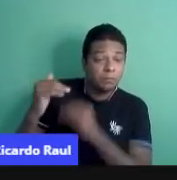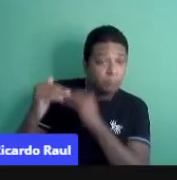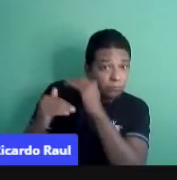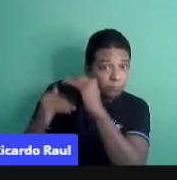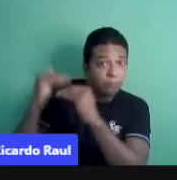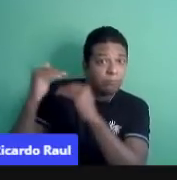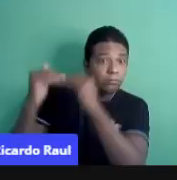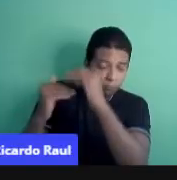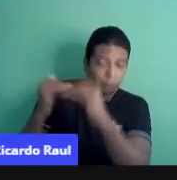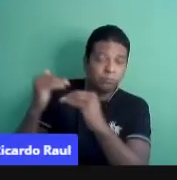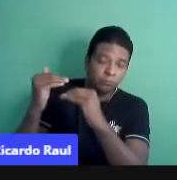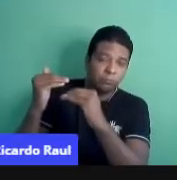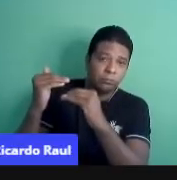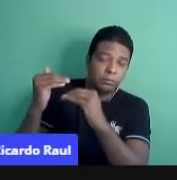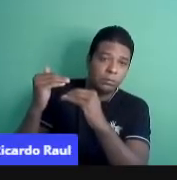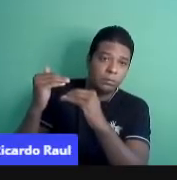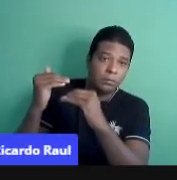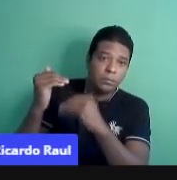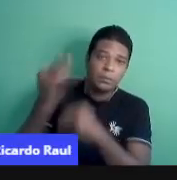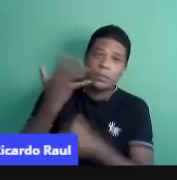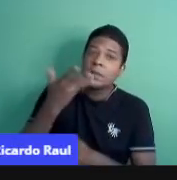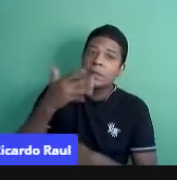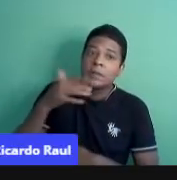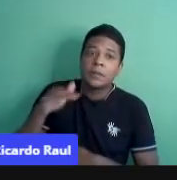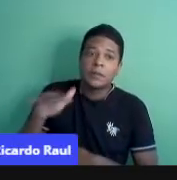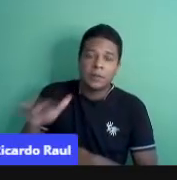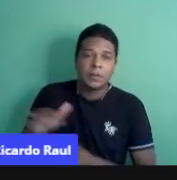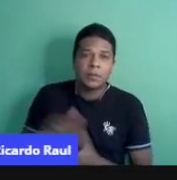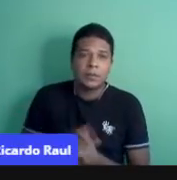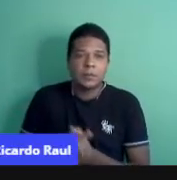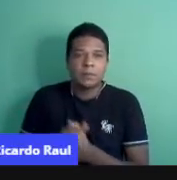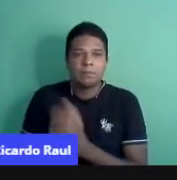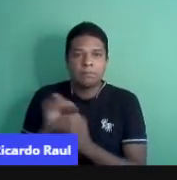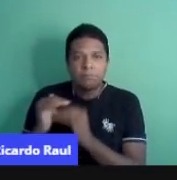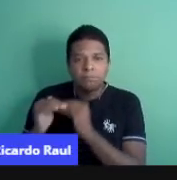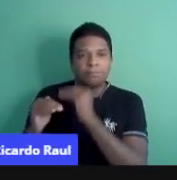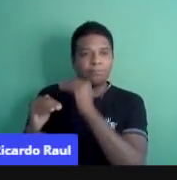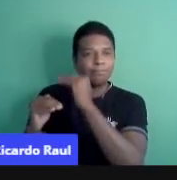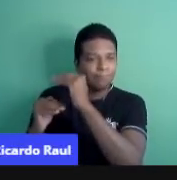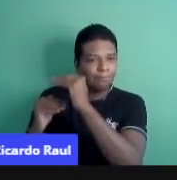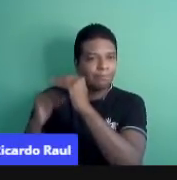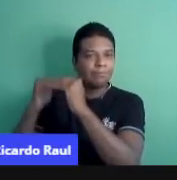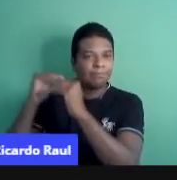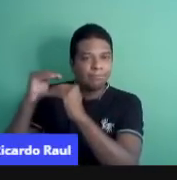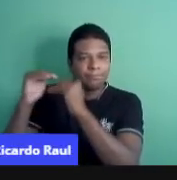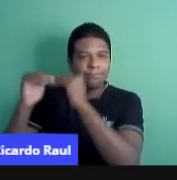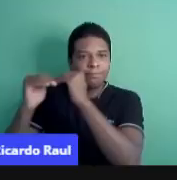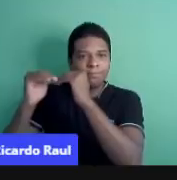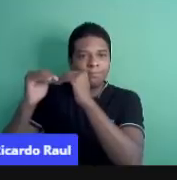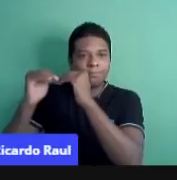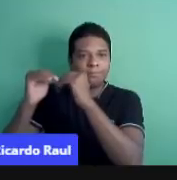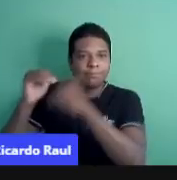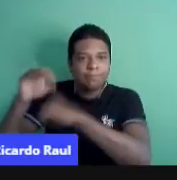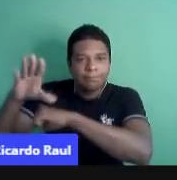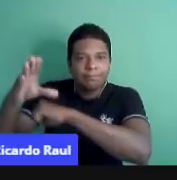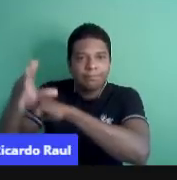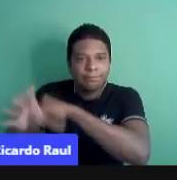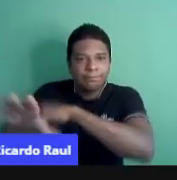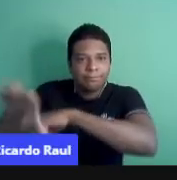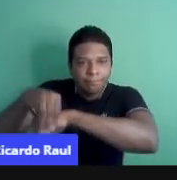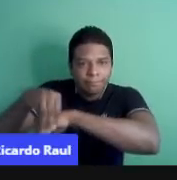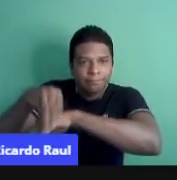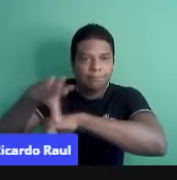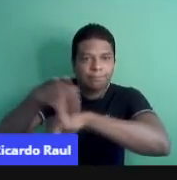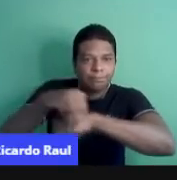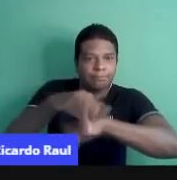dessa criança. Uma construção de conhecimentos, ela ocorre